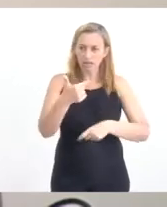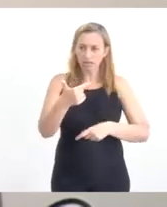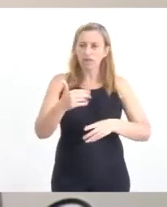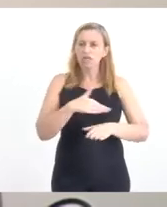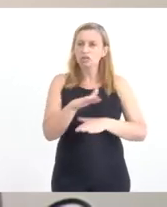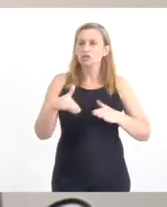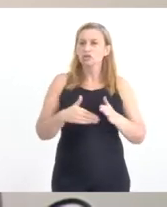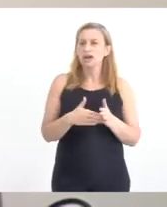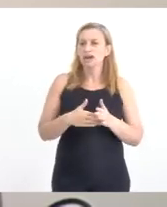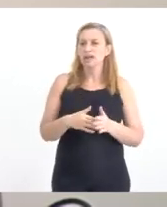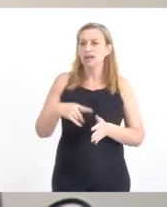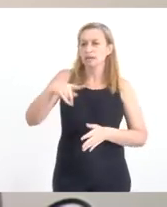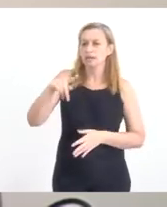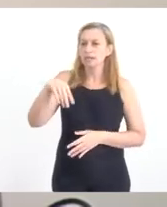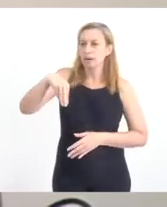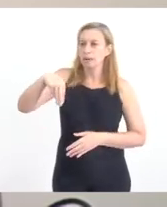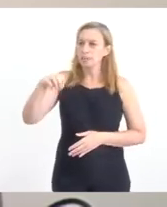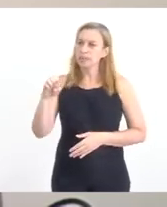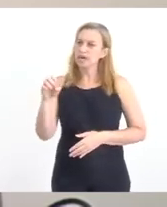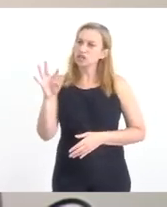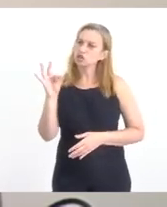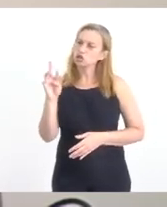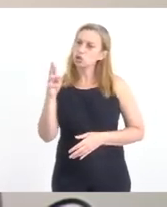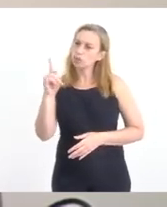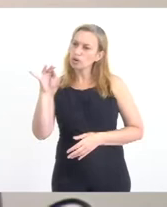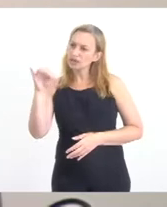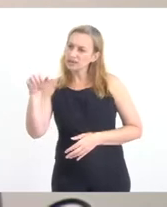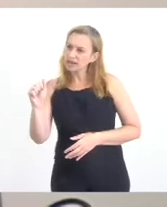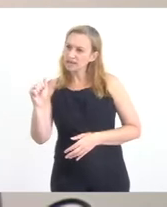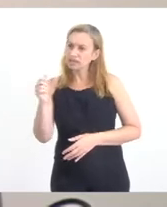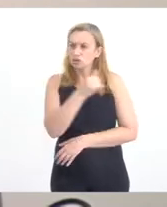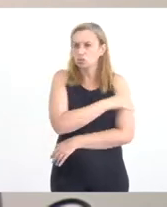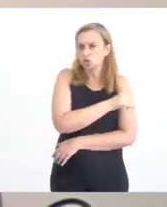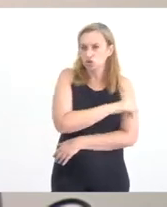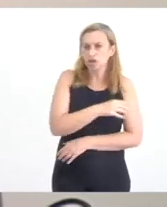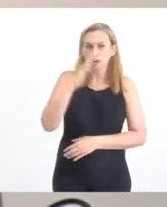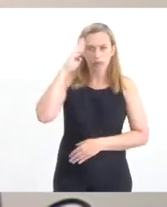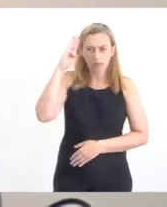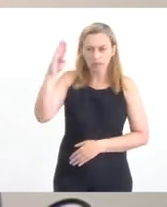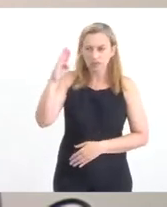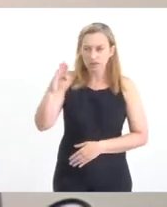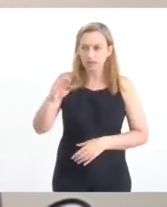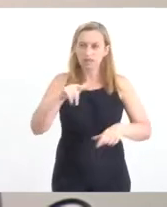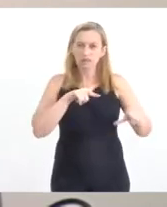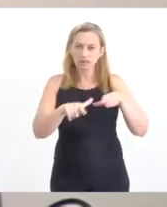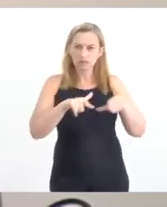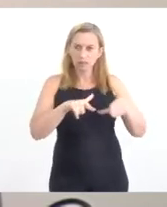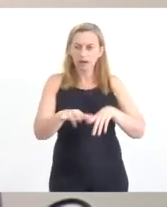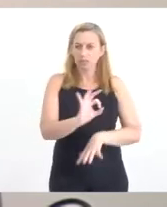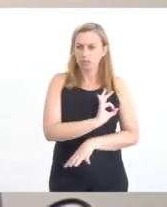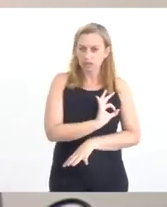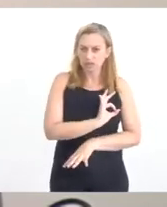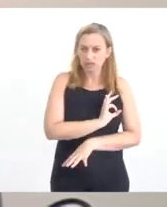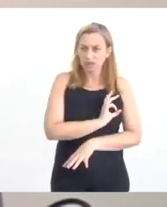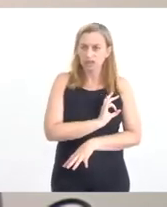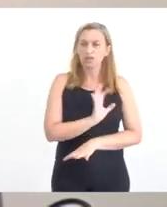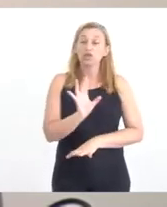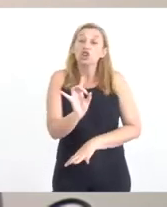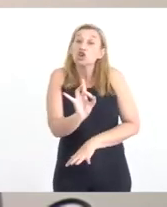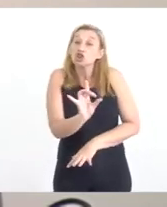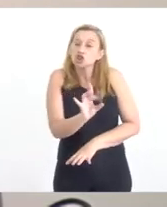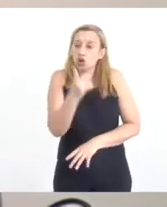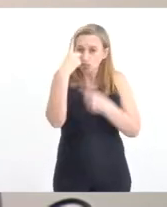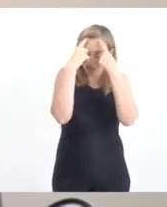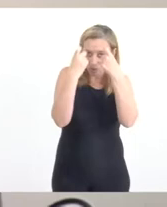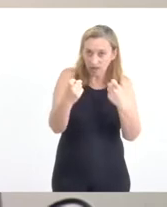toda região metropolitana do Rio de Janeiro e principalmente da violência armada em ações e operações policiais não bastava